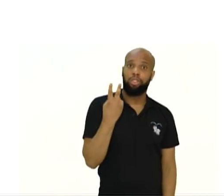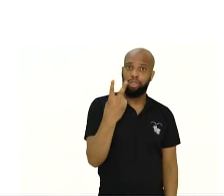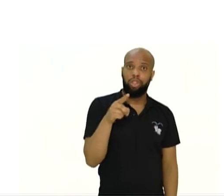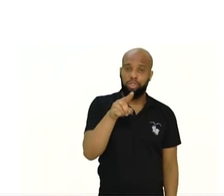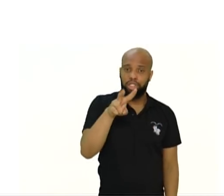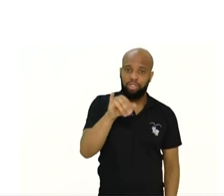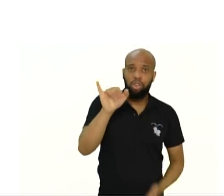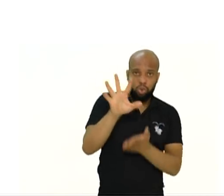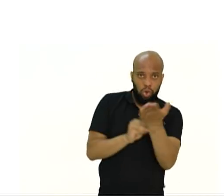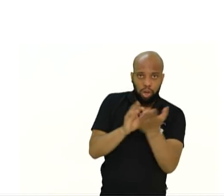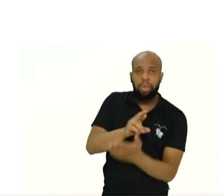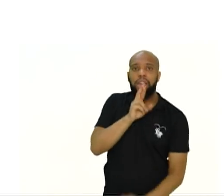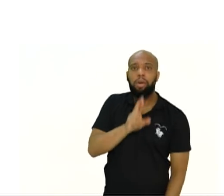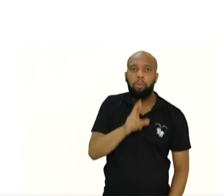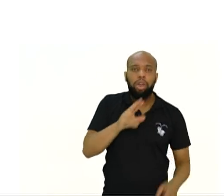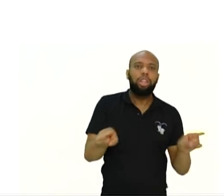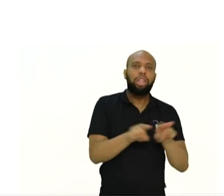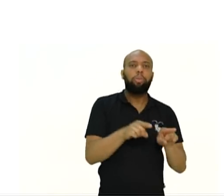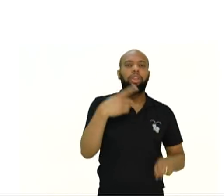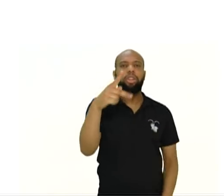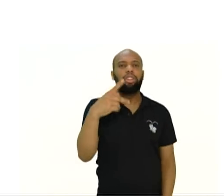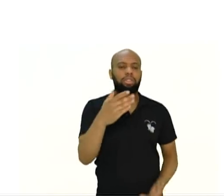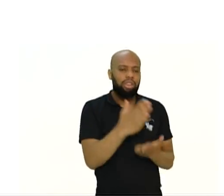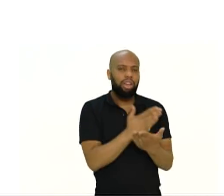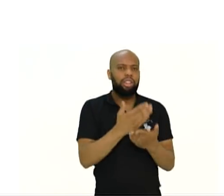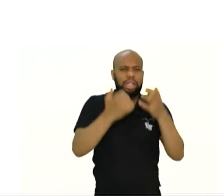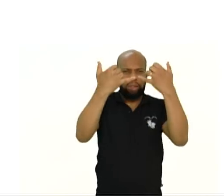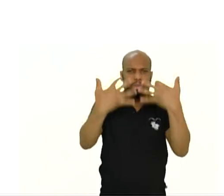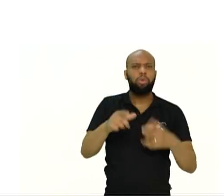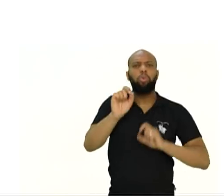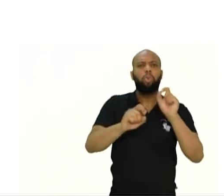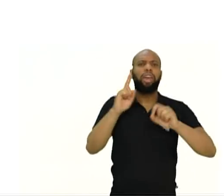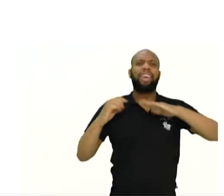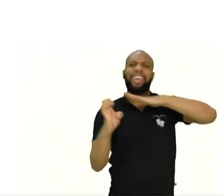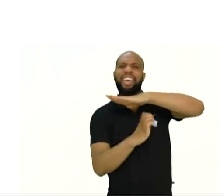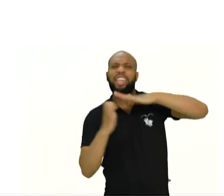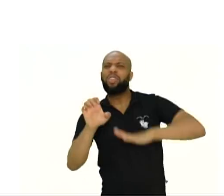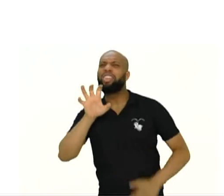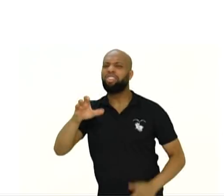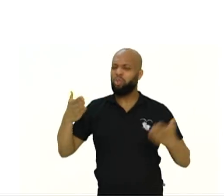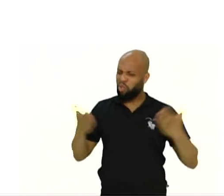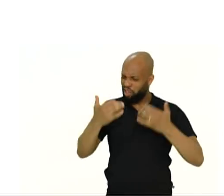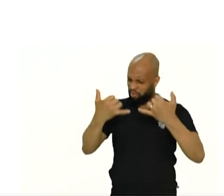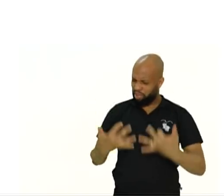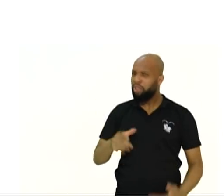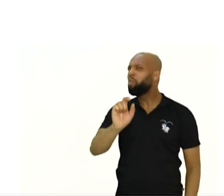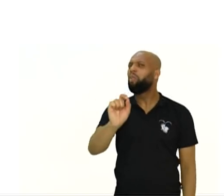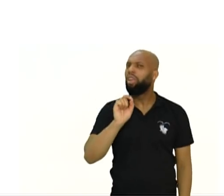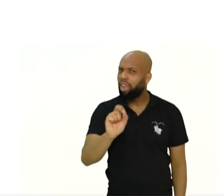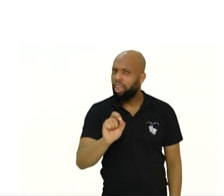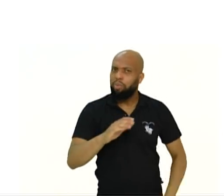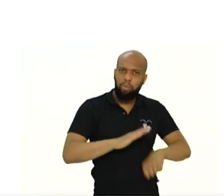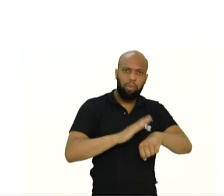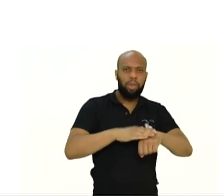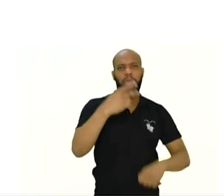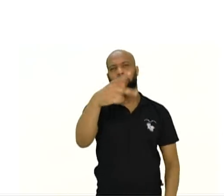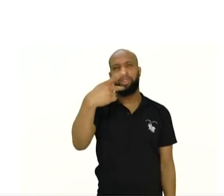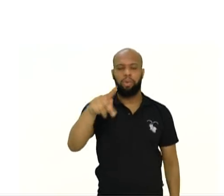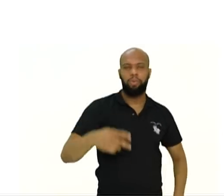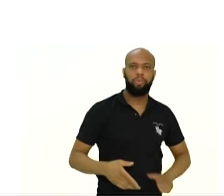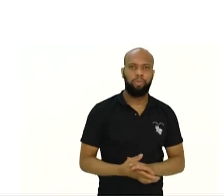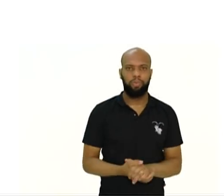você copiar e responder no seu caderno e dizer o que são as indústrias maquiladoras. Agora a atividade é